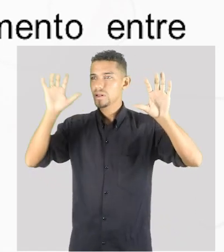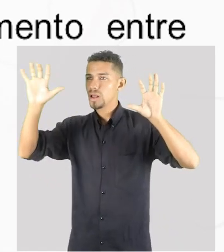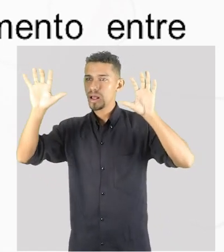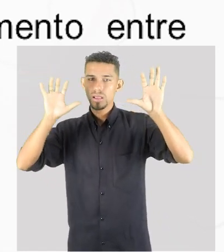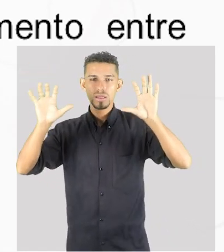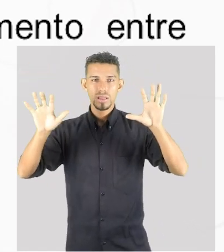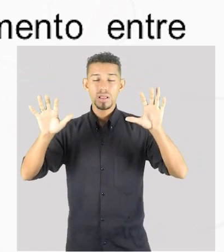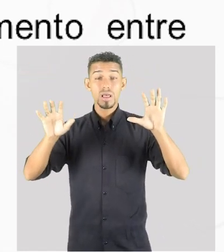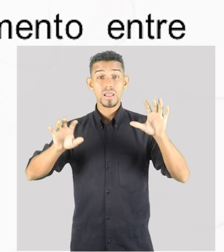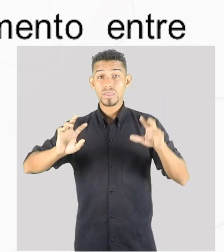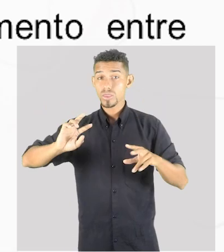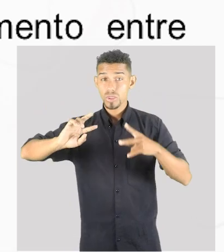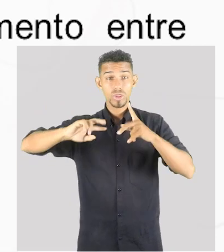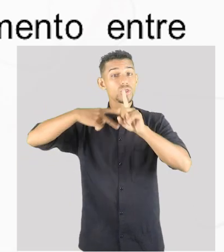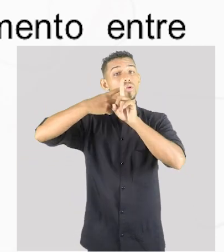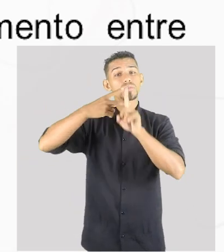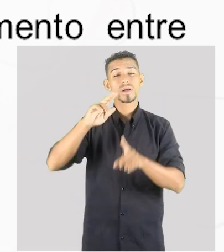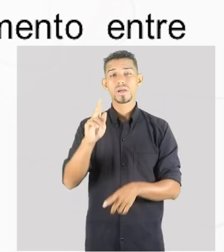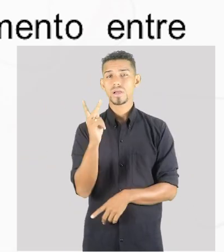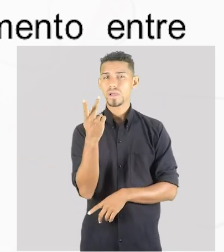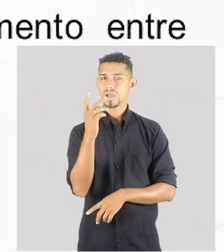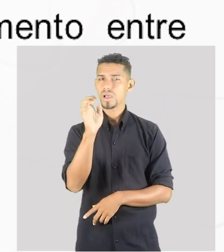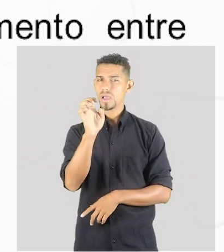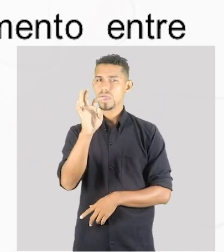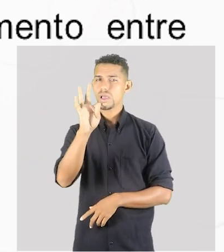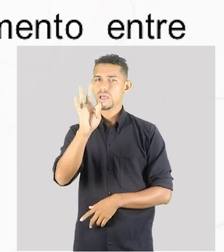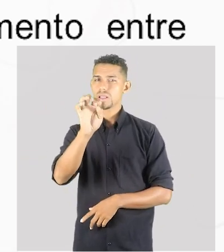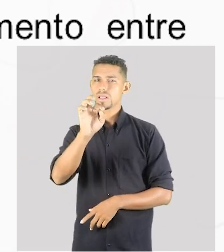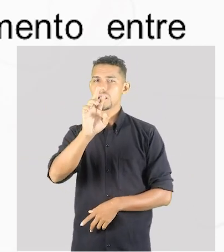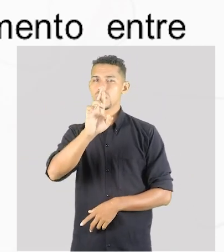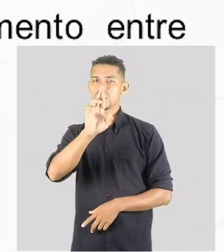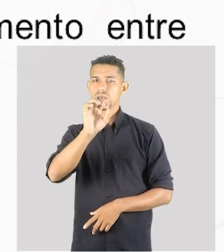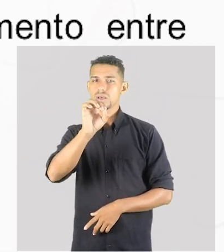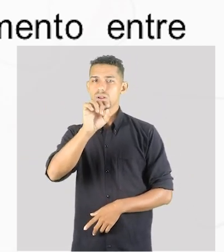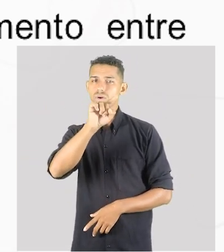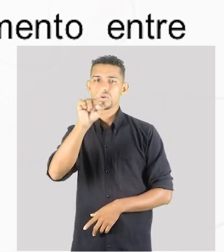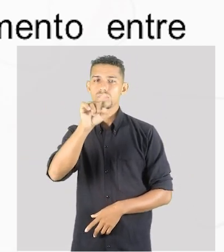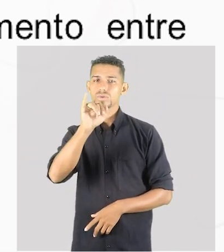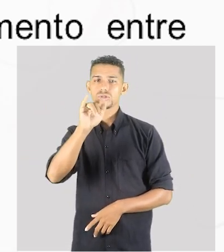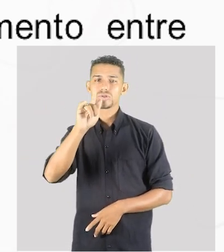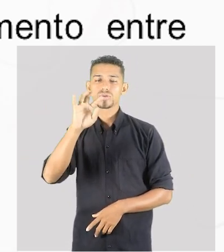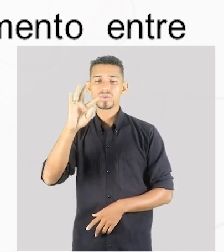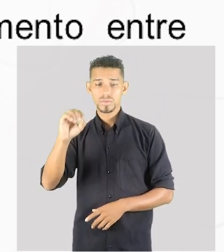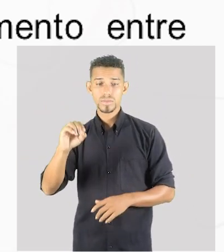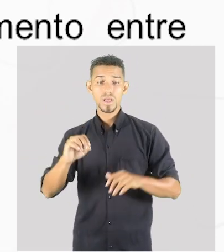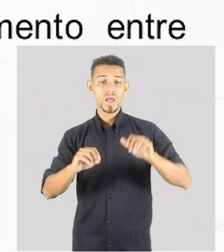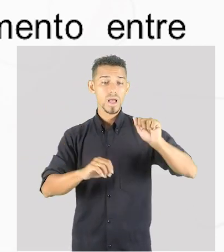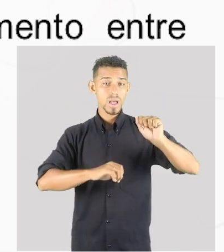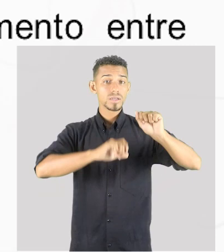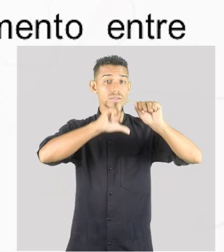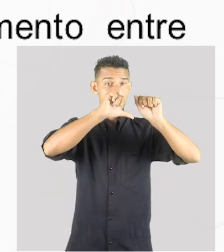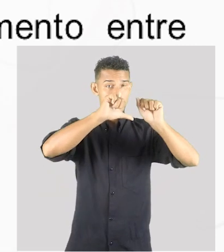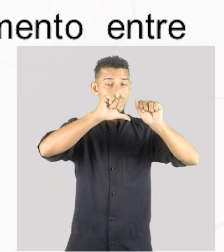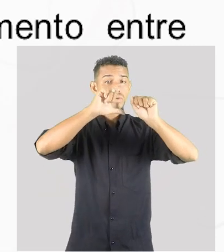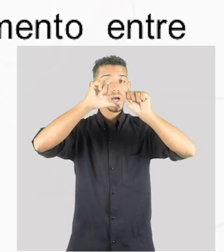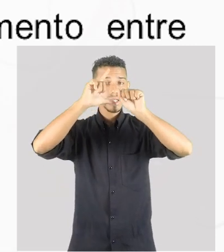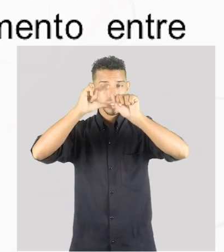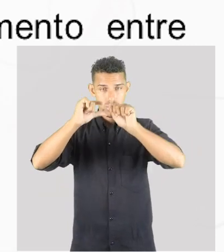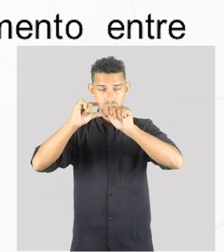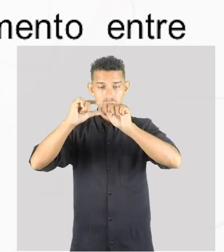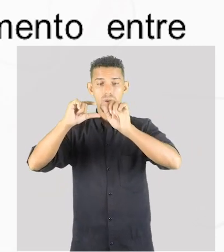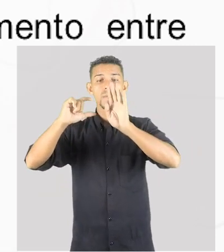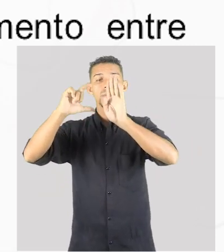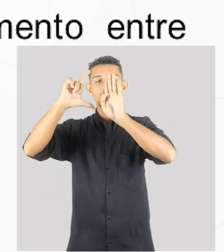duplo heterozigotas. Então, se você sabe que é uma dupla heterozigota, ela é o quê? Ela é um Azão, Azinho, Bzão, Bzinho, né?